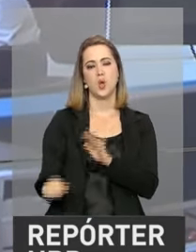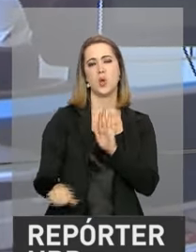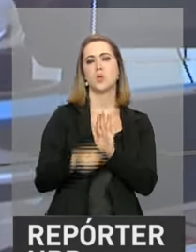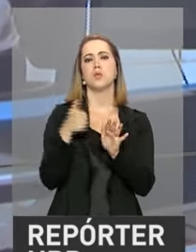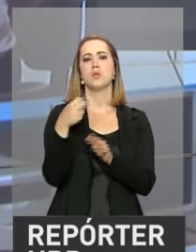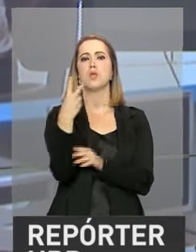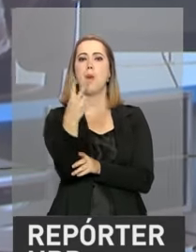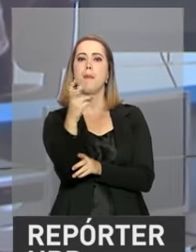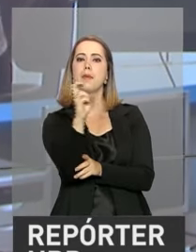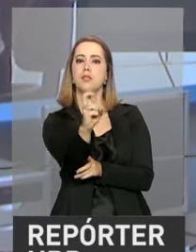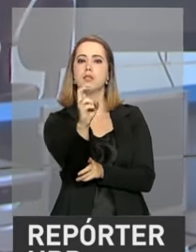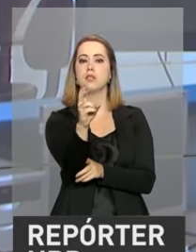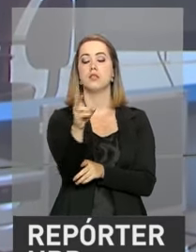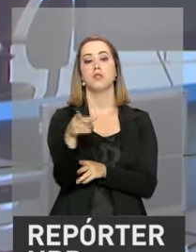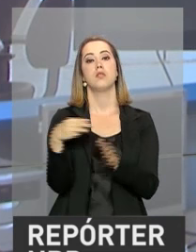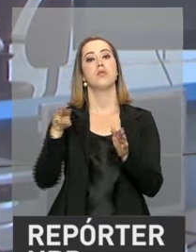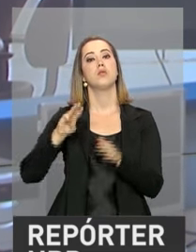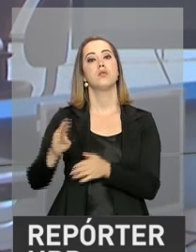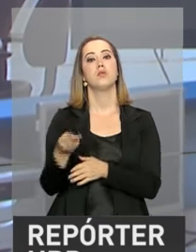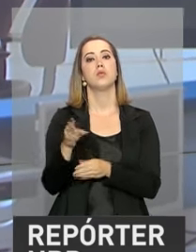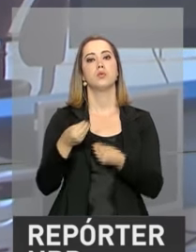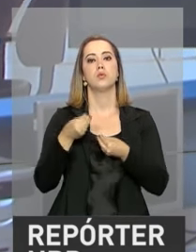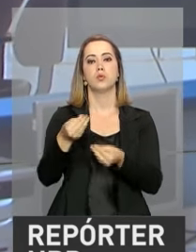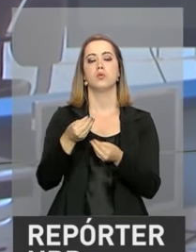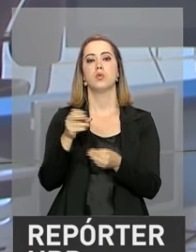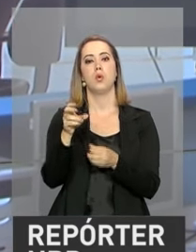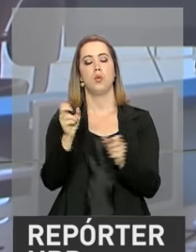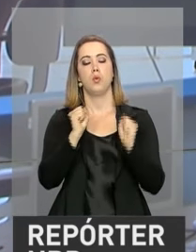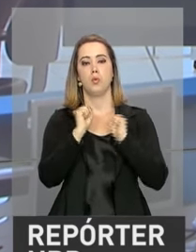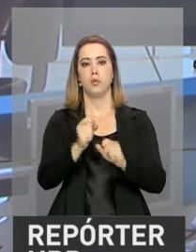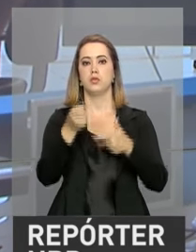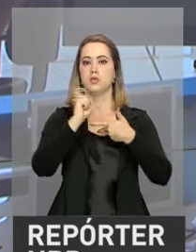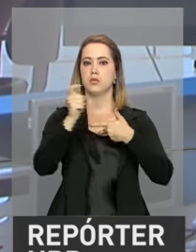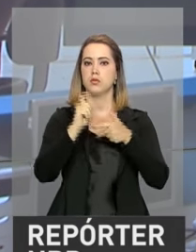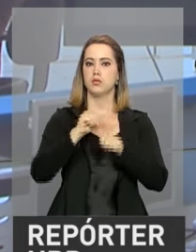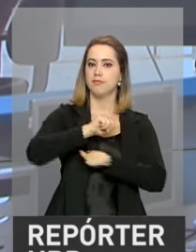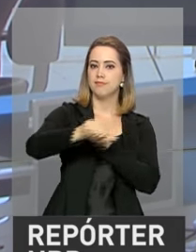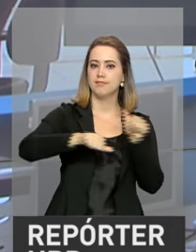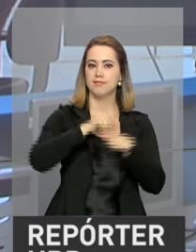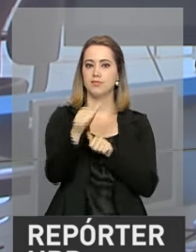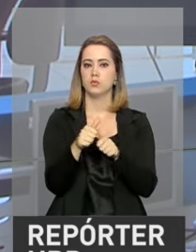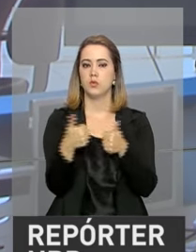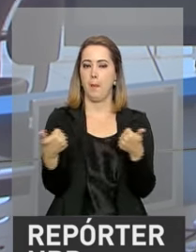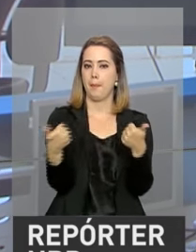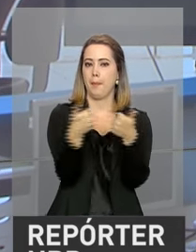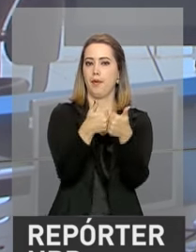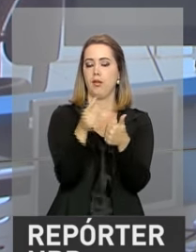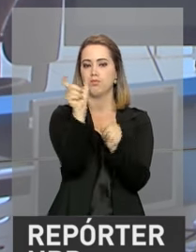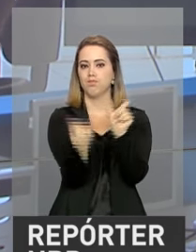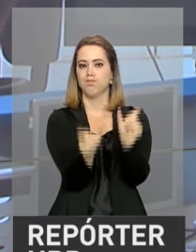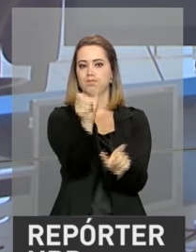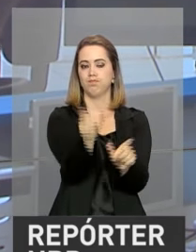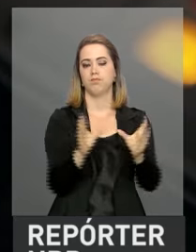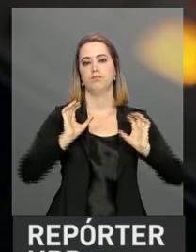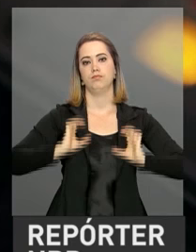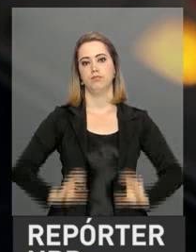25 minutos dedicados ao Poder Executivo vêm com mudanças para aproximar cada vez mais o cidadão.